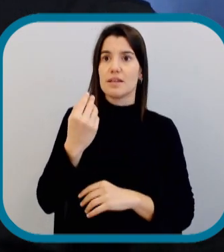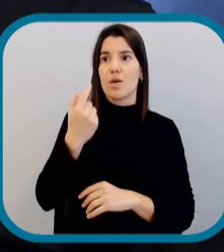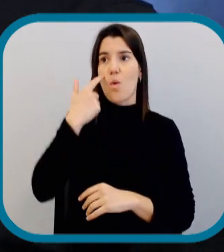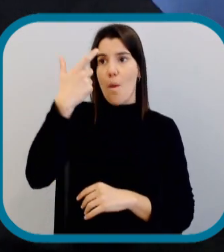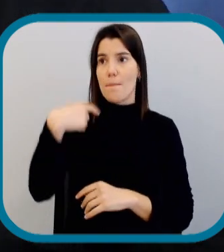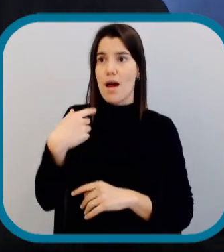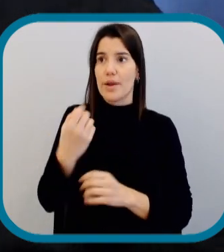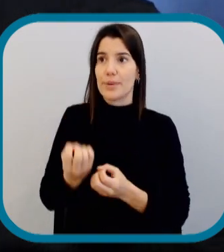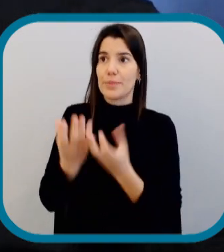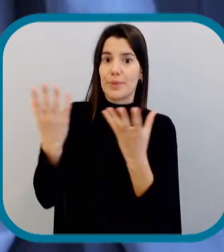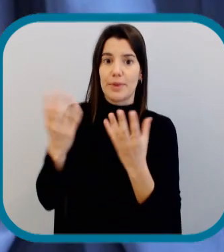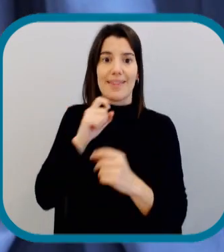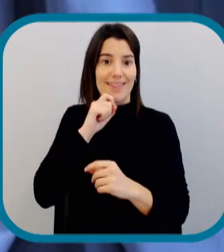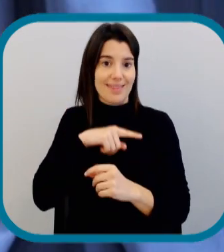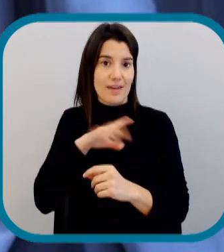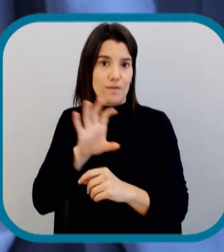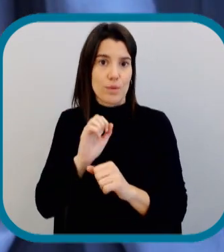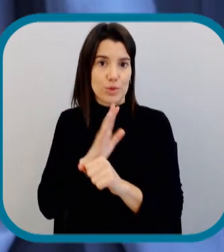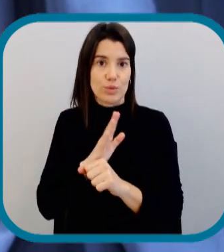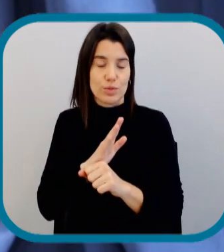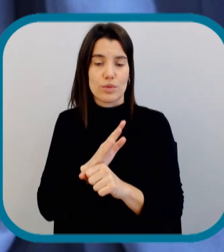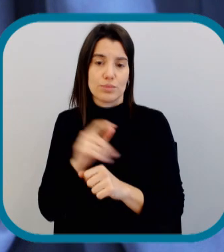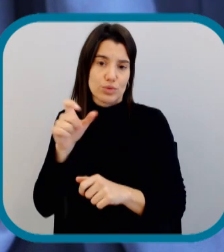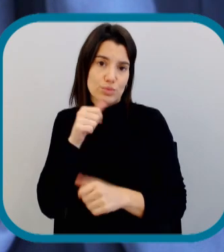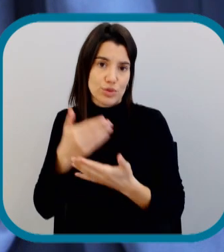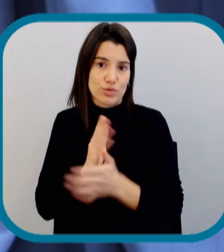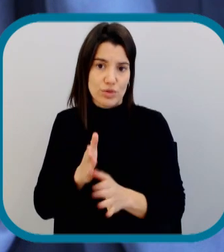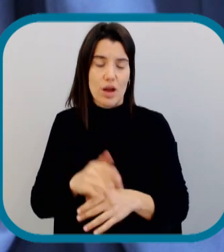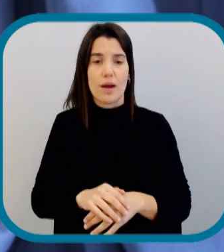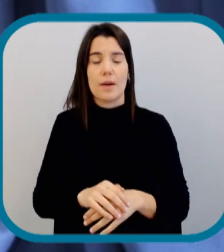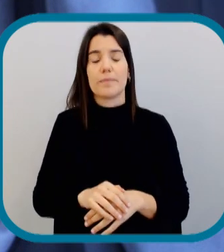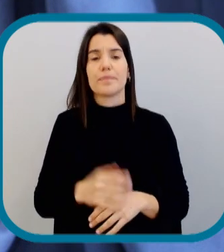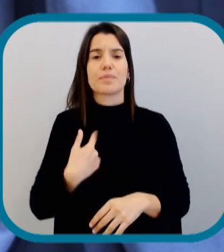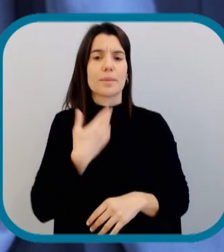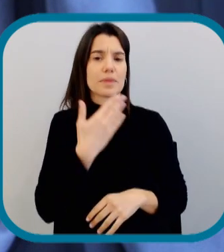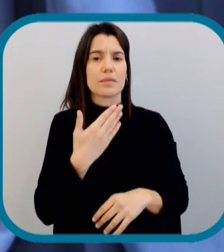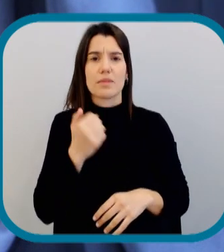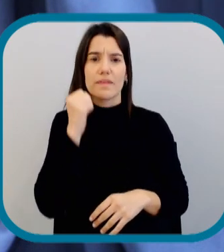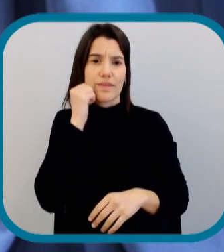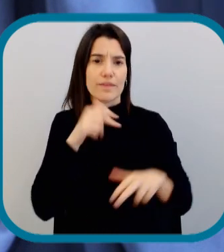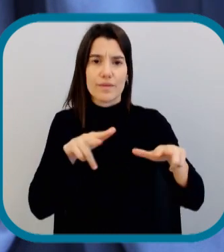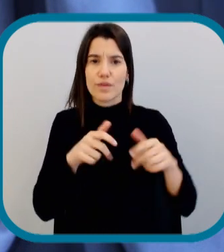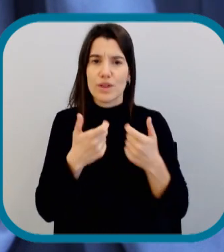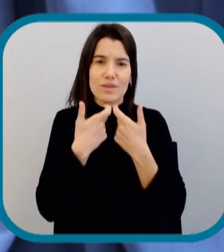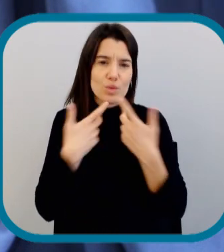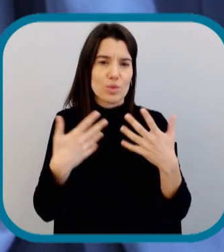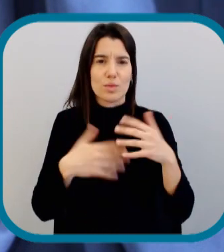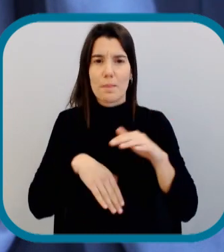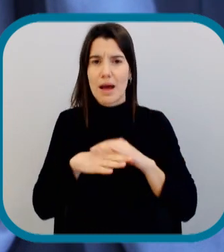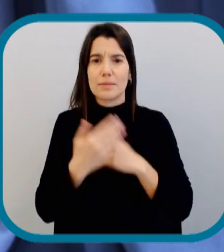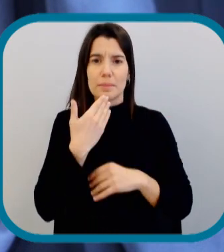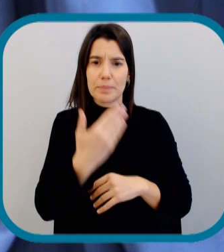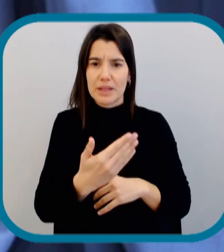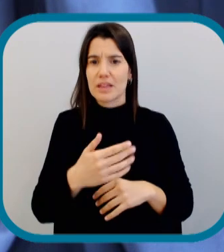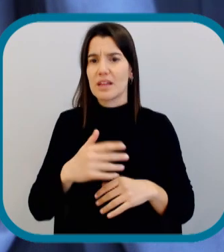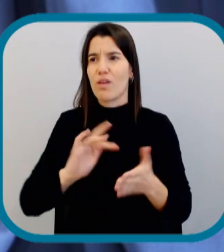figuras humanas que já não estão entre nós. Nós tivemos que pedir todos os filmes que pudéssemos arranjar, tipo, o máximo